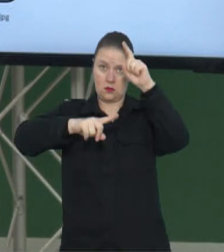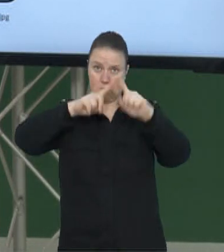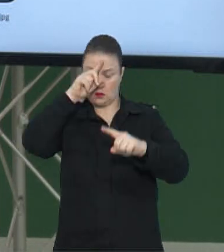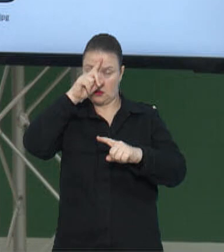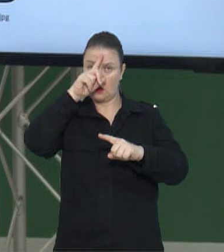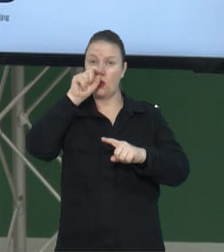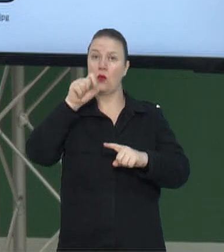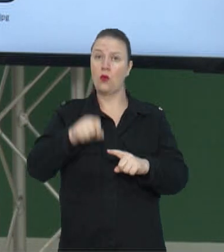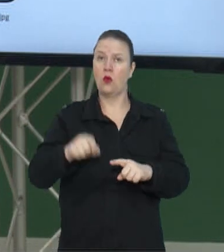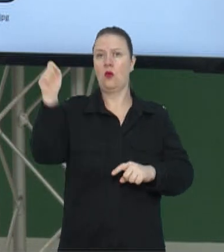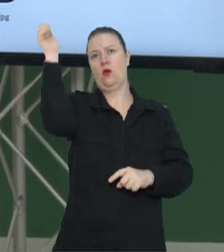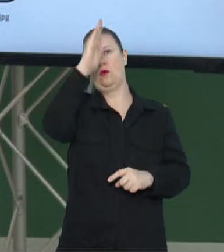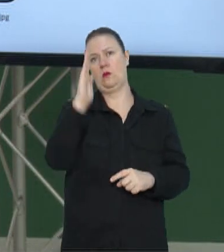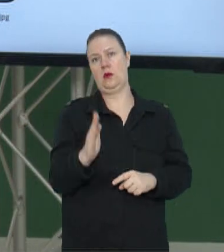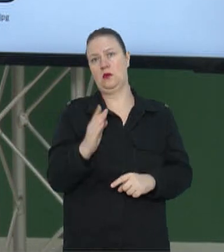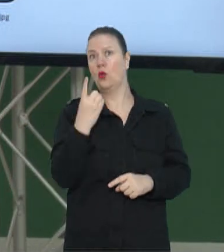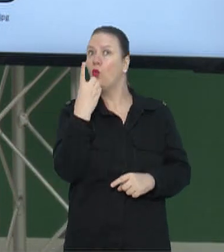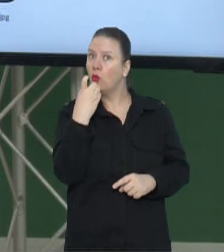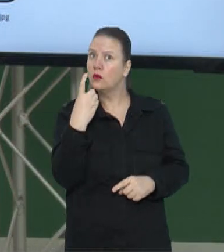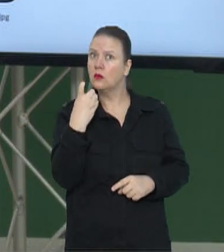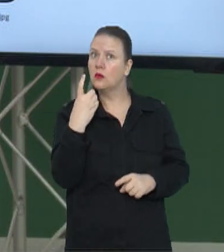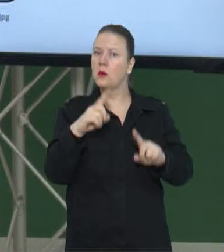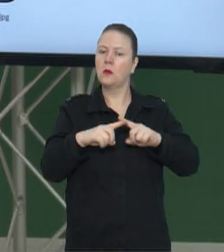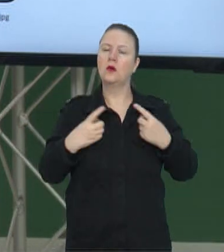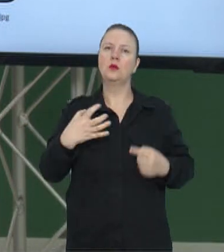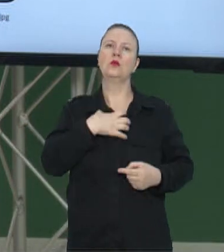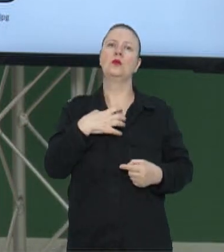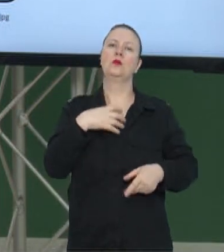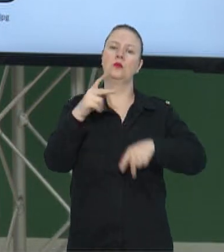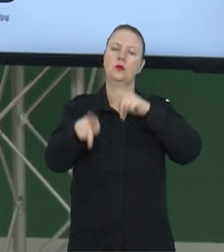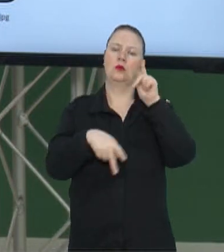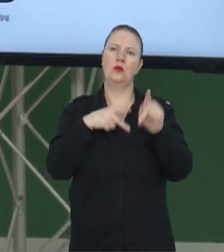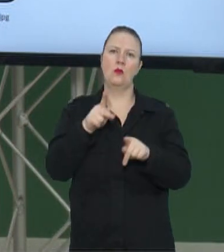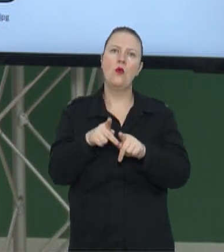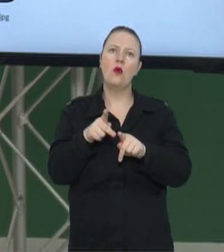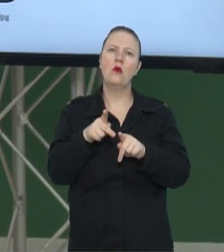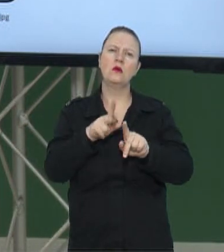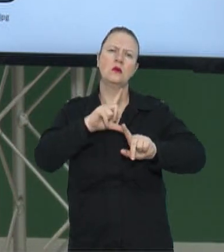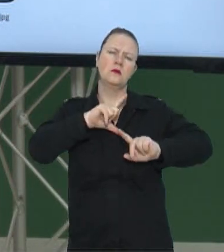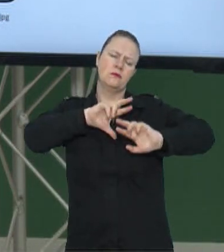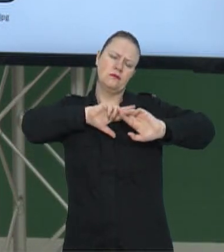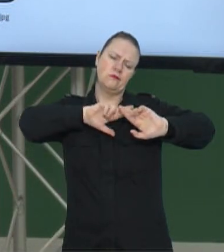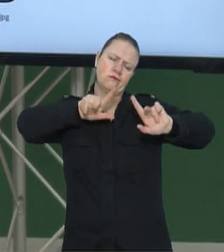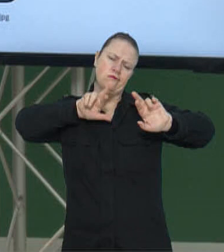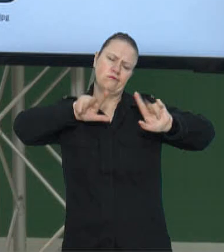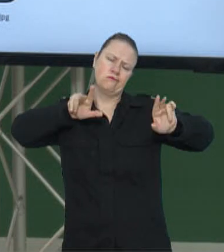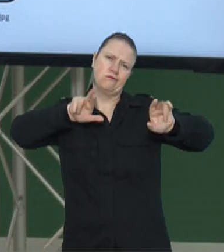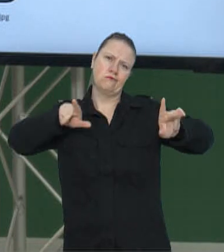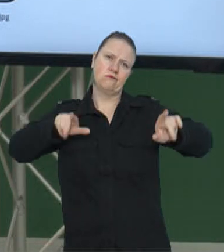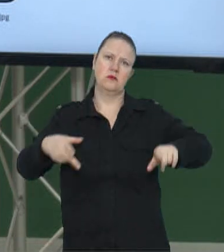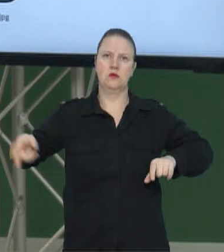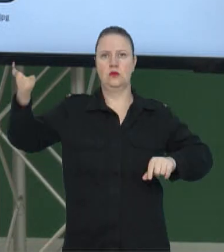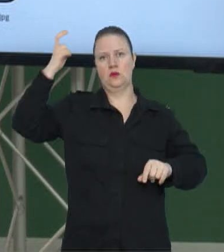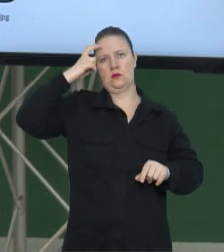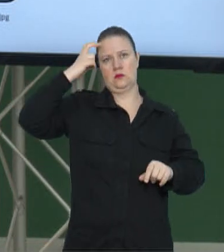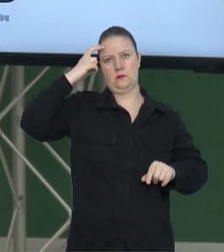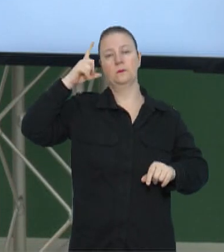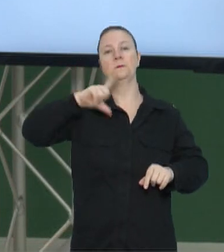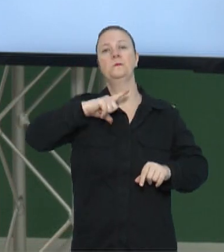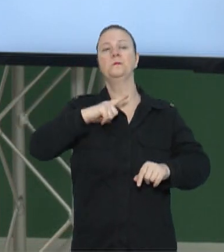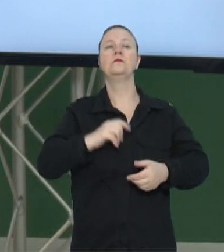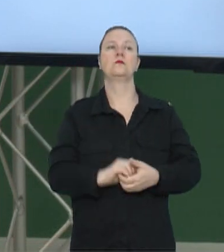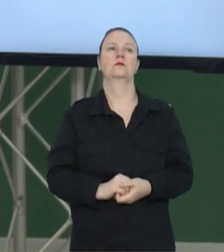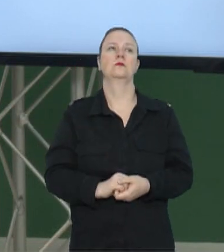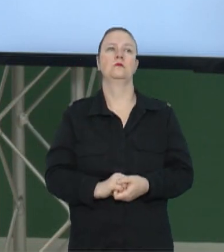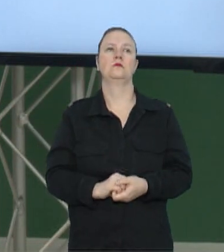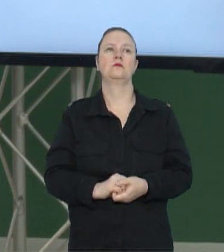só, mas pela maneira como a população se formou, ele tem essa variedade cultural, certo? E